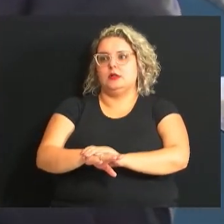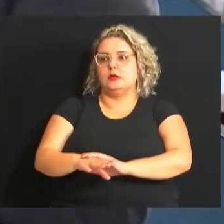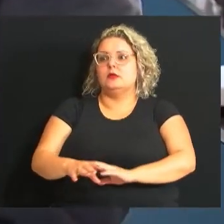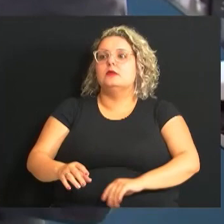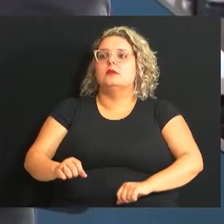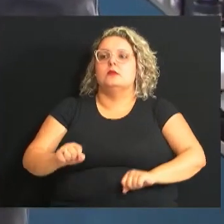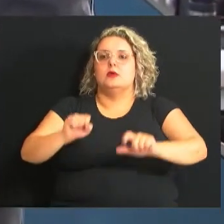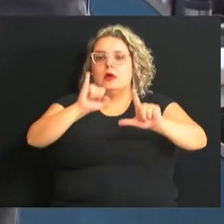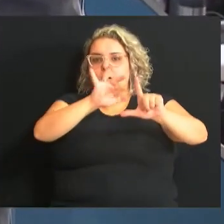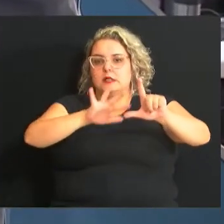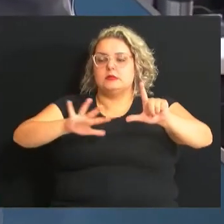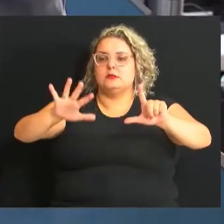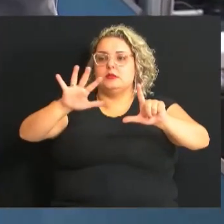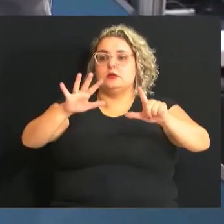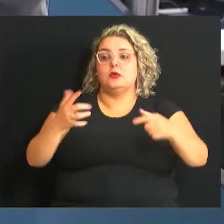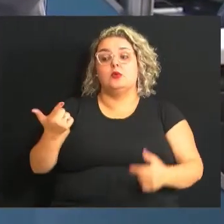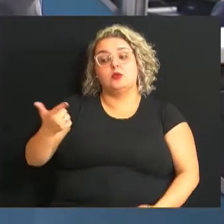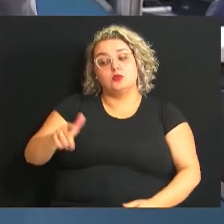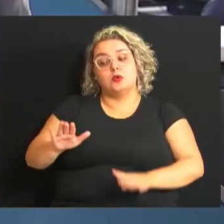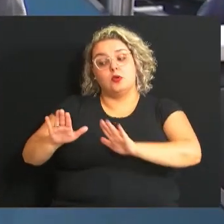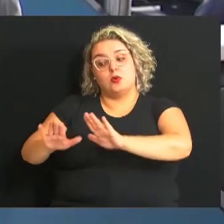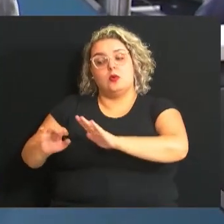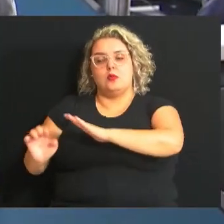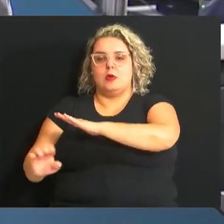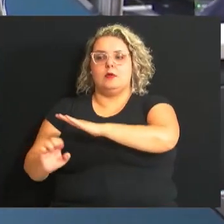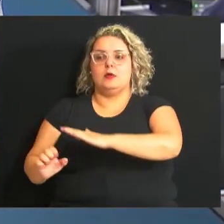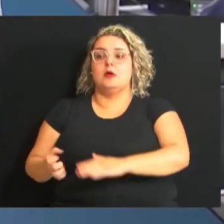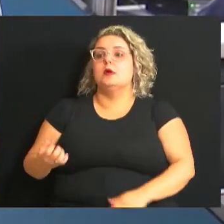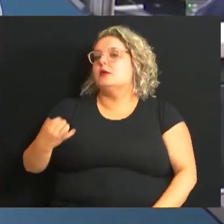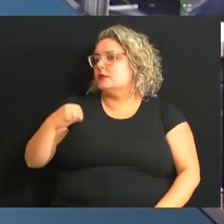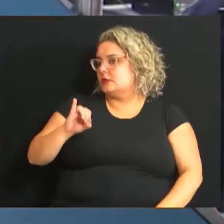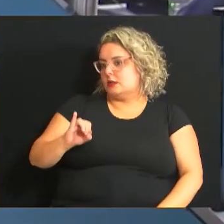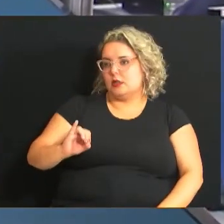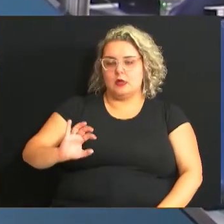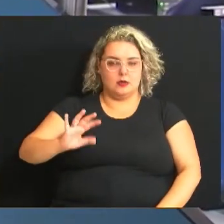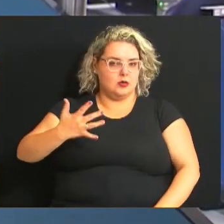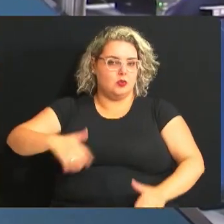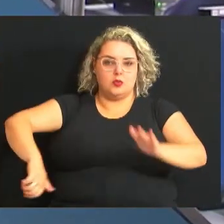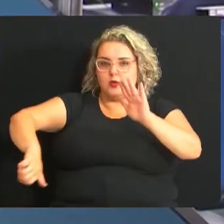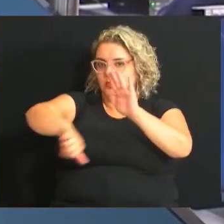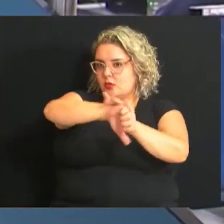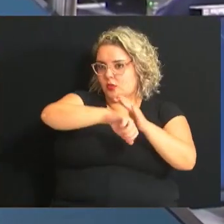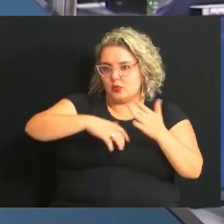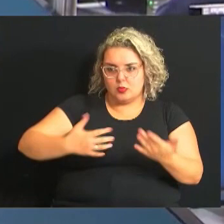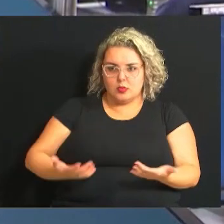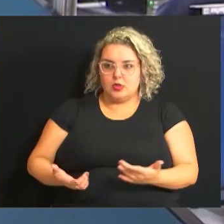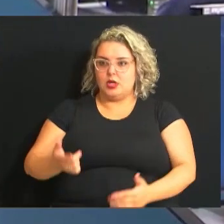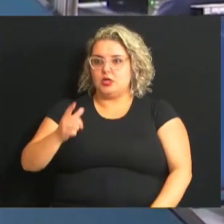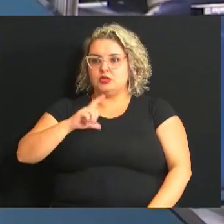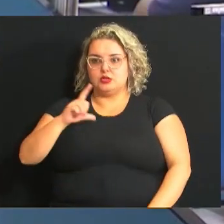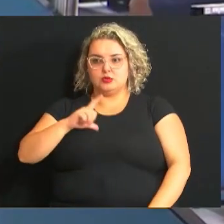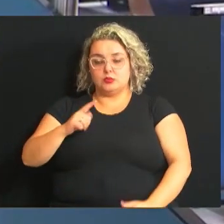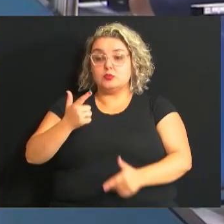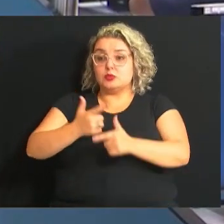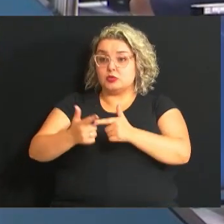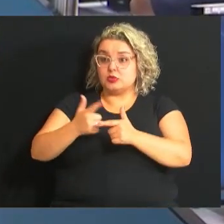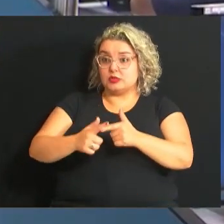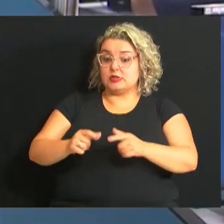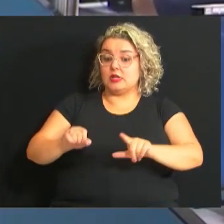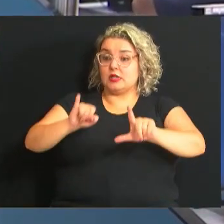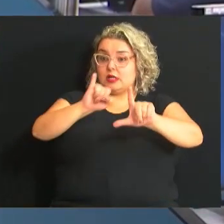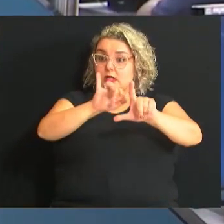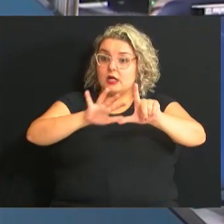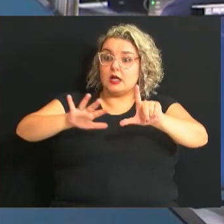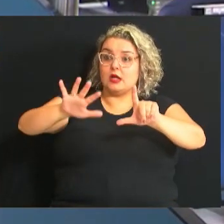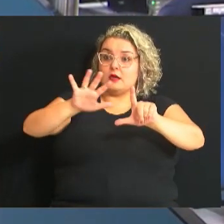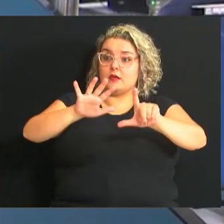parceiro. Só que a partir do momento que aconteceu um crime ou tivemos uma ocorrência em que aquela imagem vai ser útil